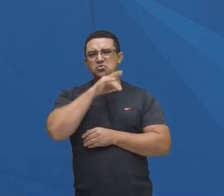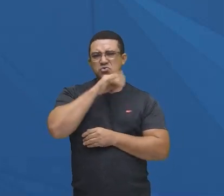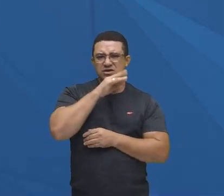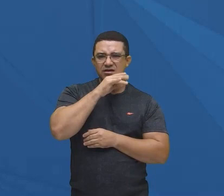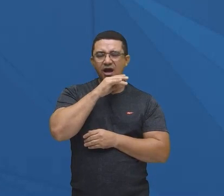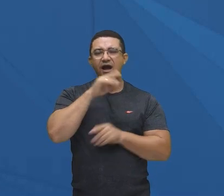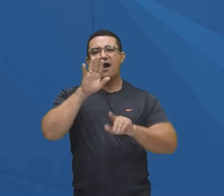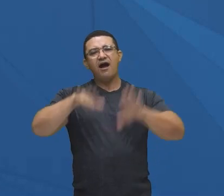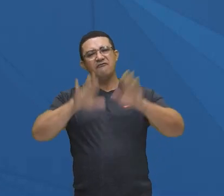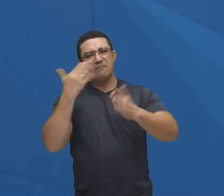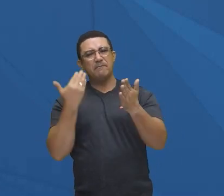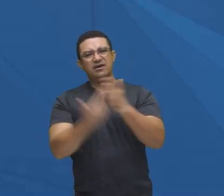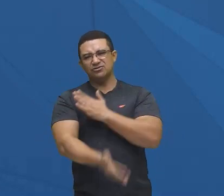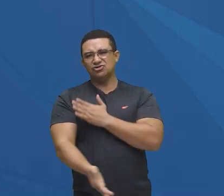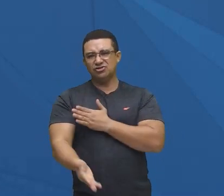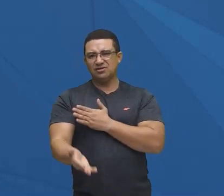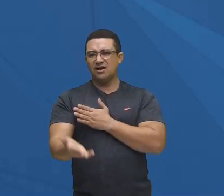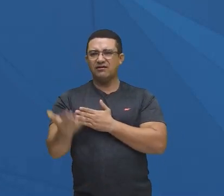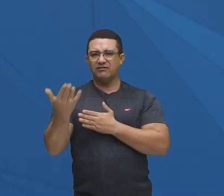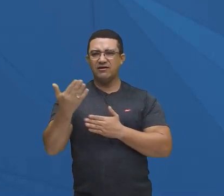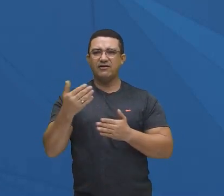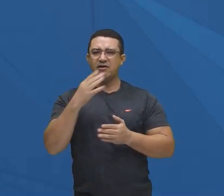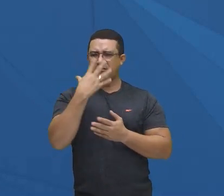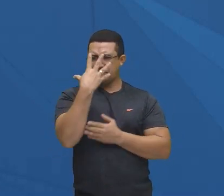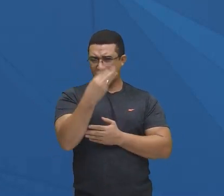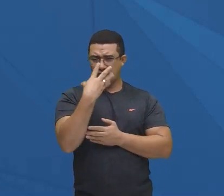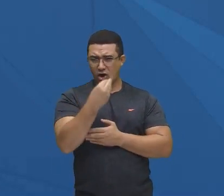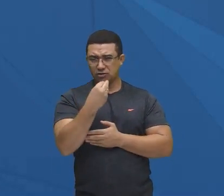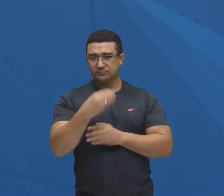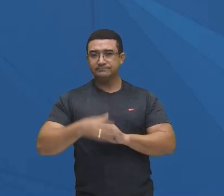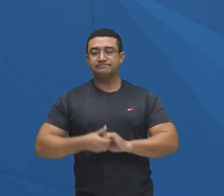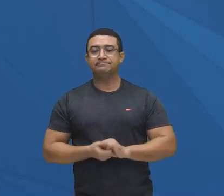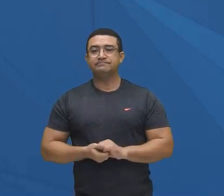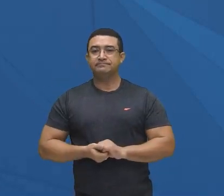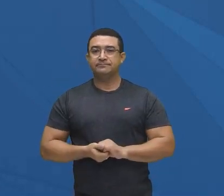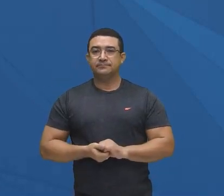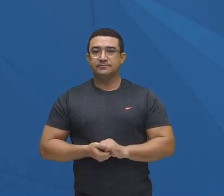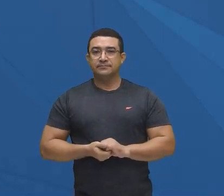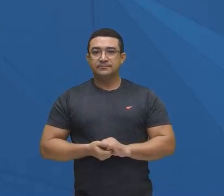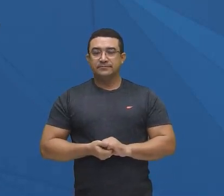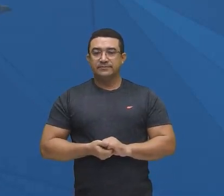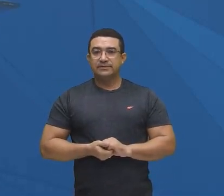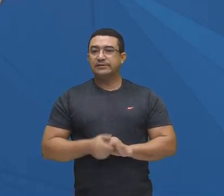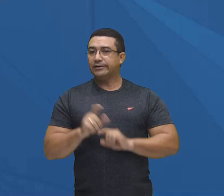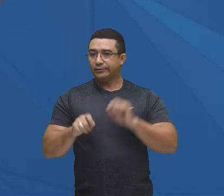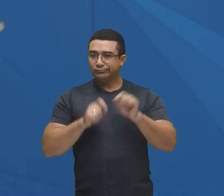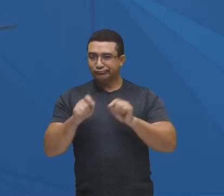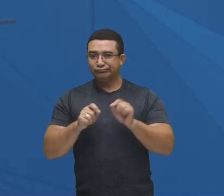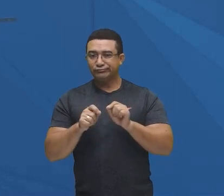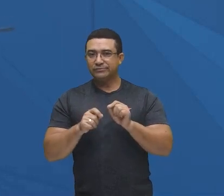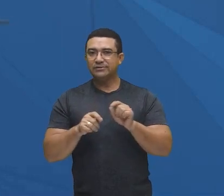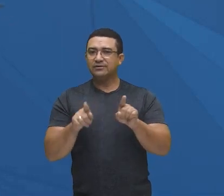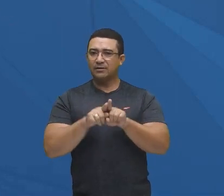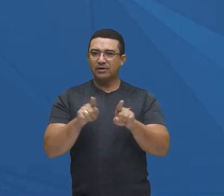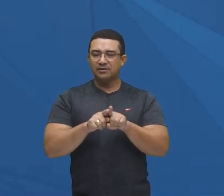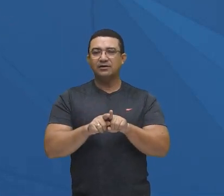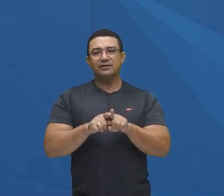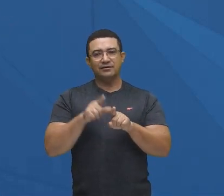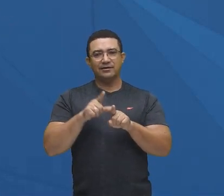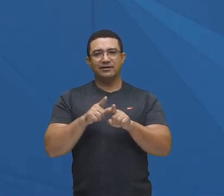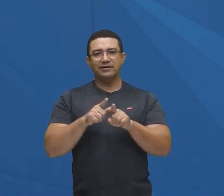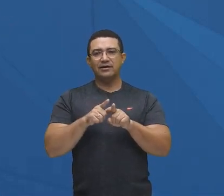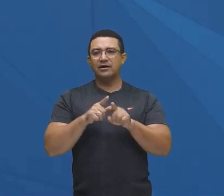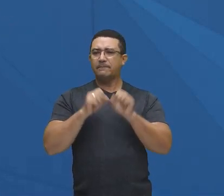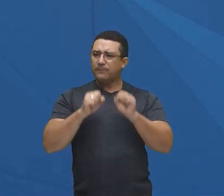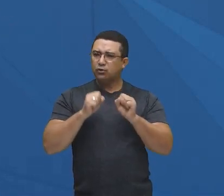esses arquivos no momento de revelar, não é? E aí a gente tinha, de certa forma, uma limitação no número de poses. No